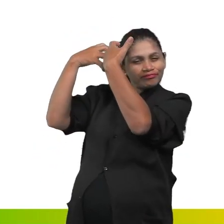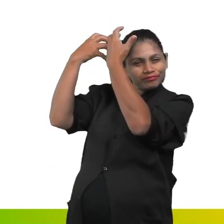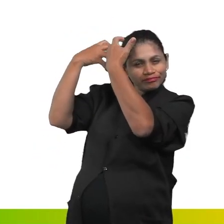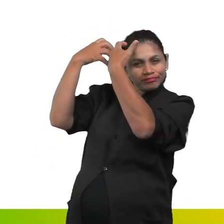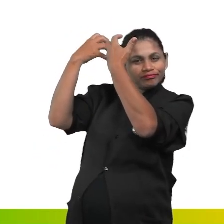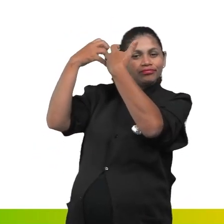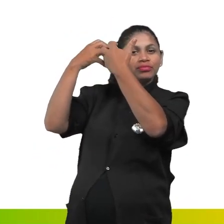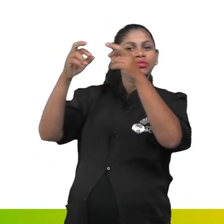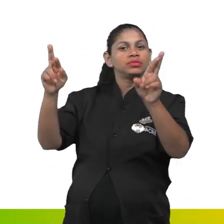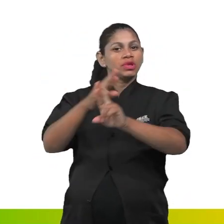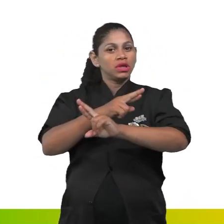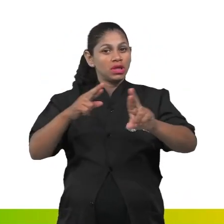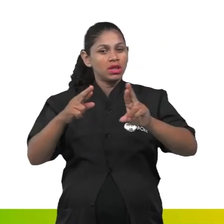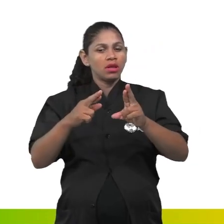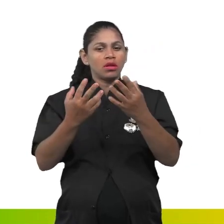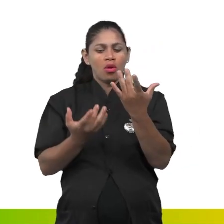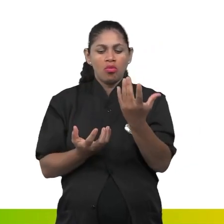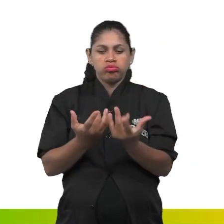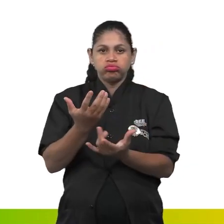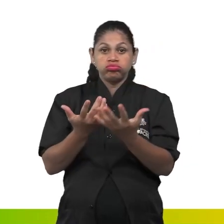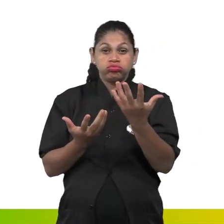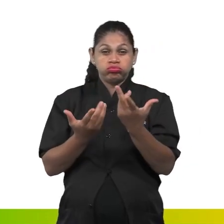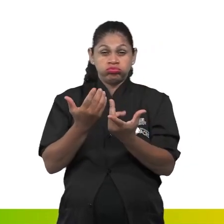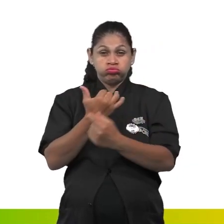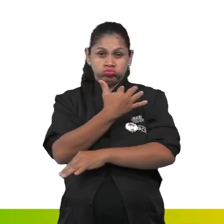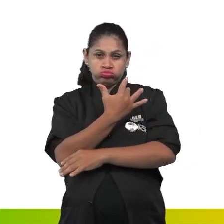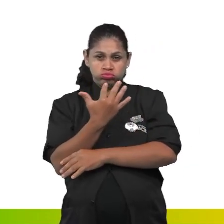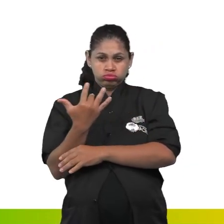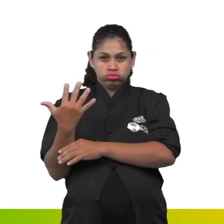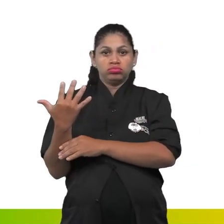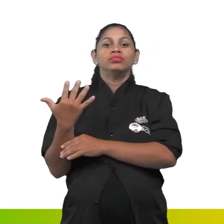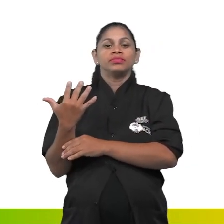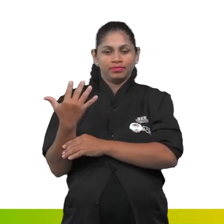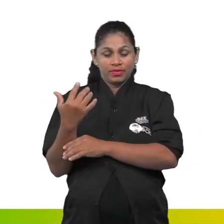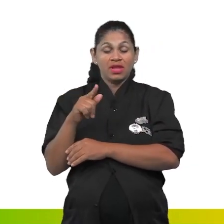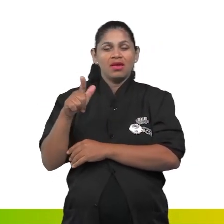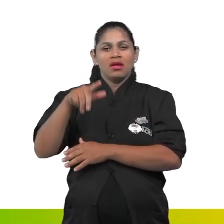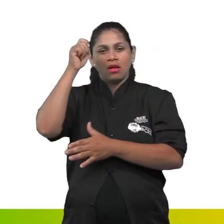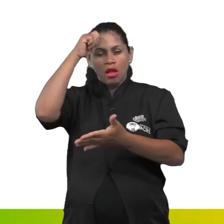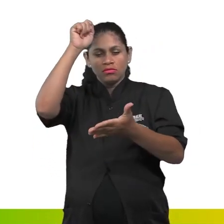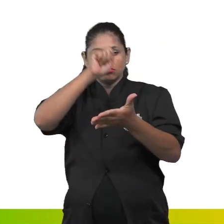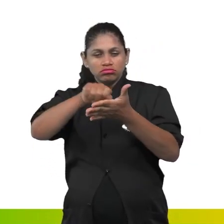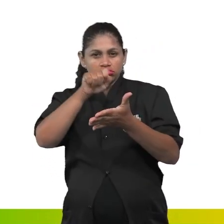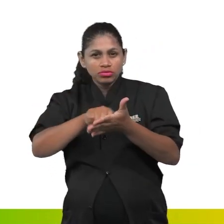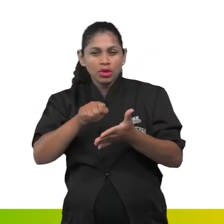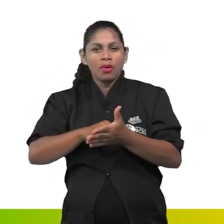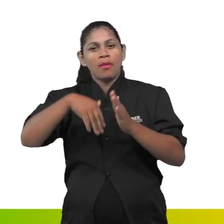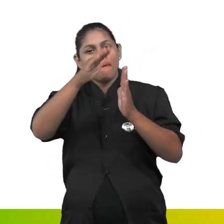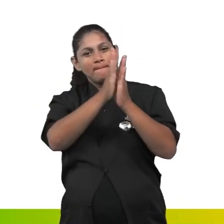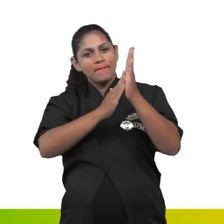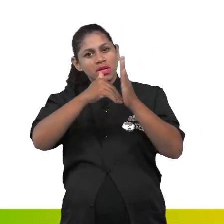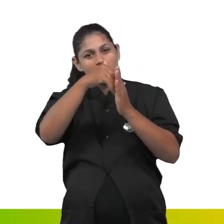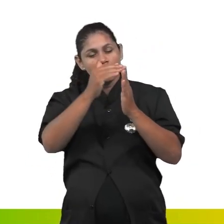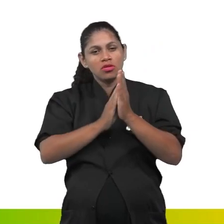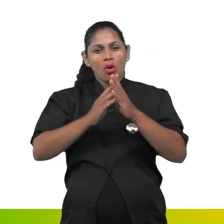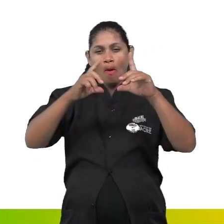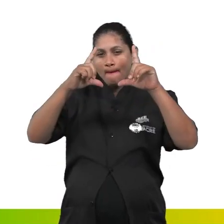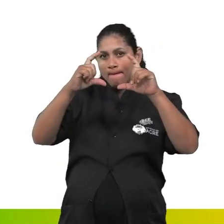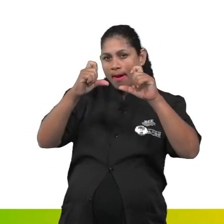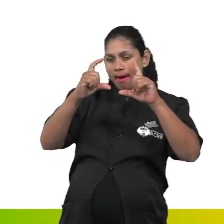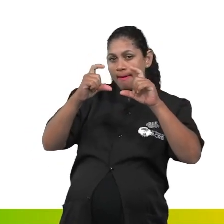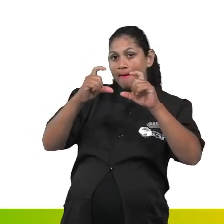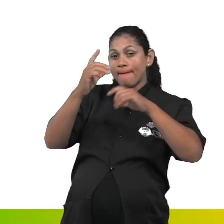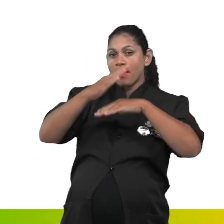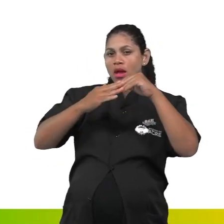respeito das queimadas. O artista, ele é escultor, ele é pintor, ele é fotógrafo e ele é chamado